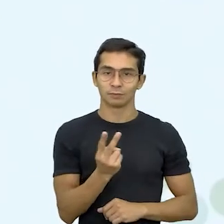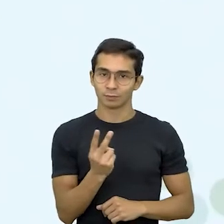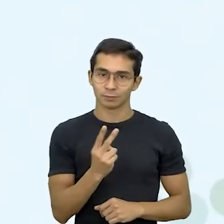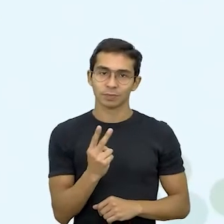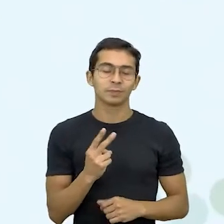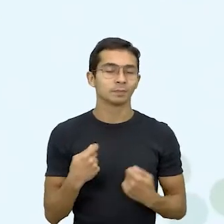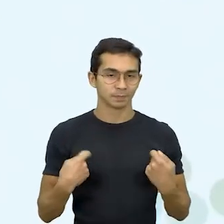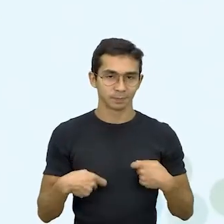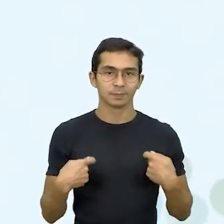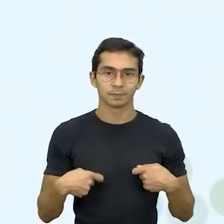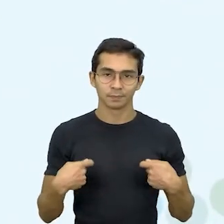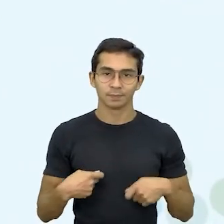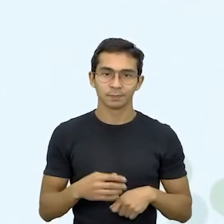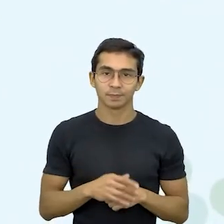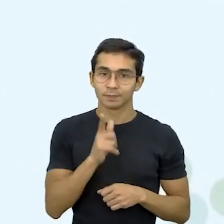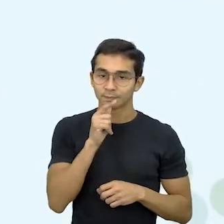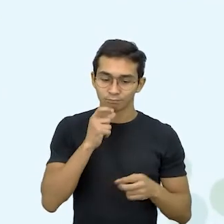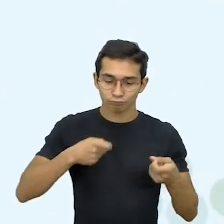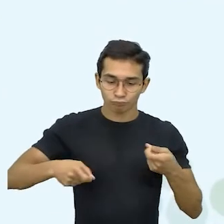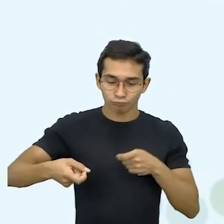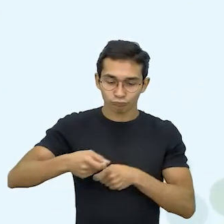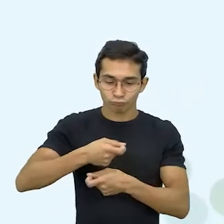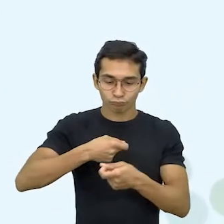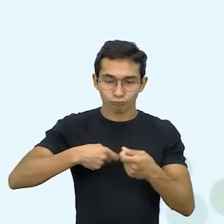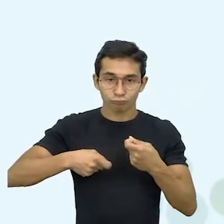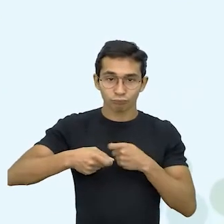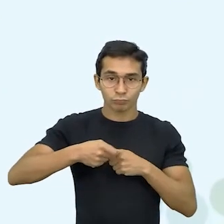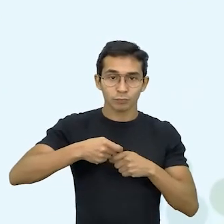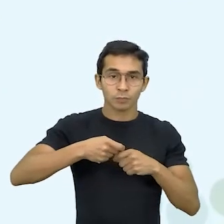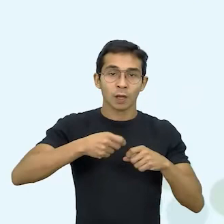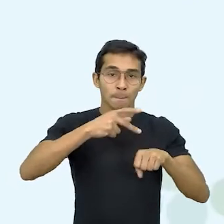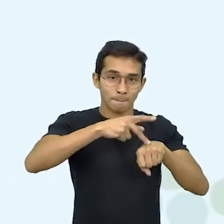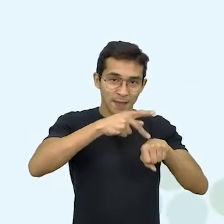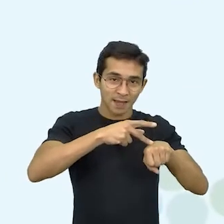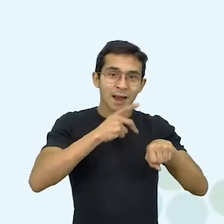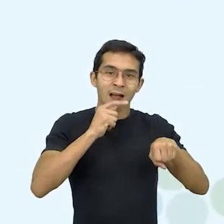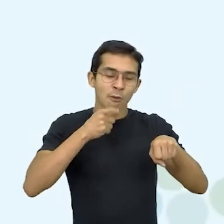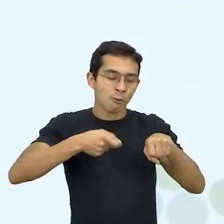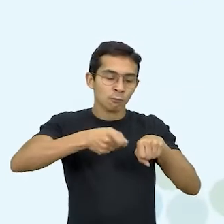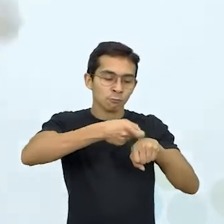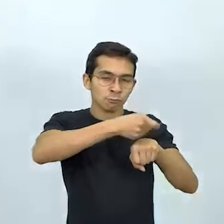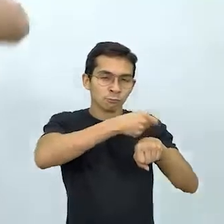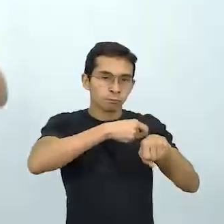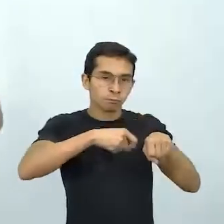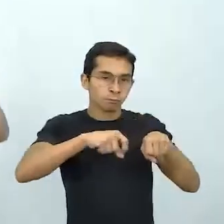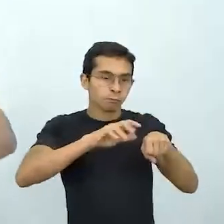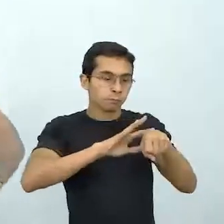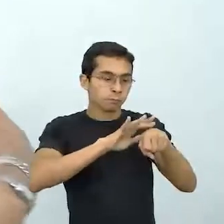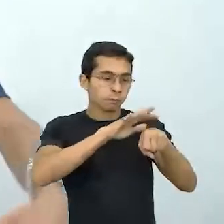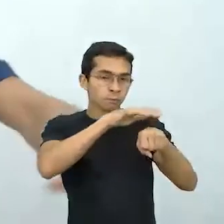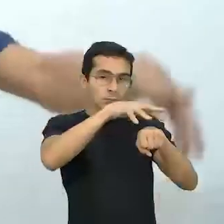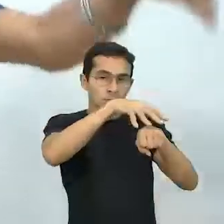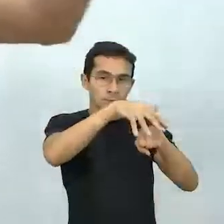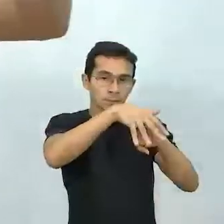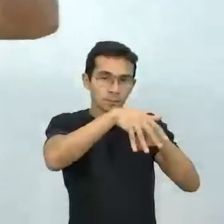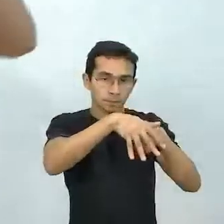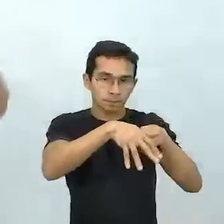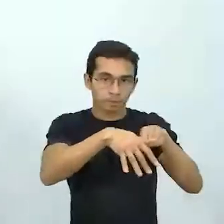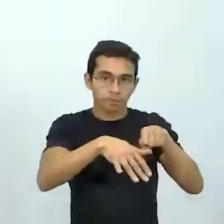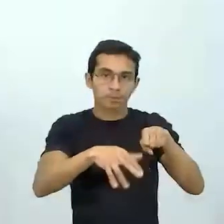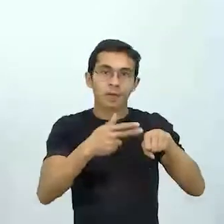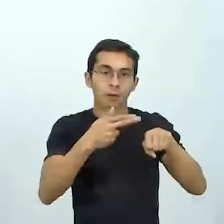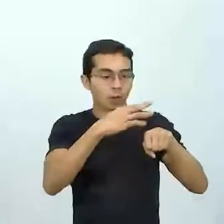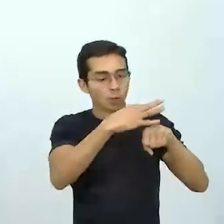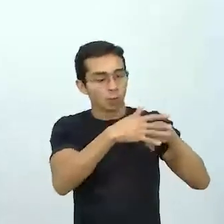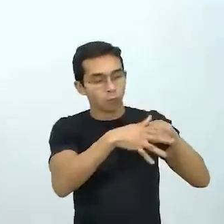moléculas de água vão ali recobrir a superfície da rocha, vão atrair esses elementos e irão conduzi-los solubilizados ao